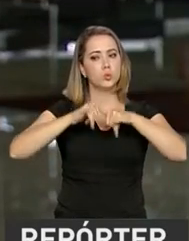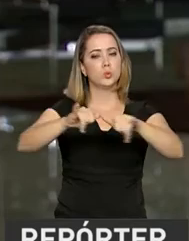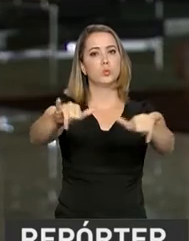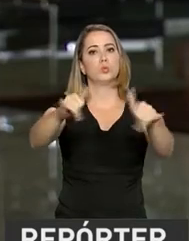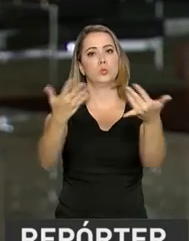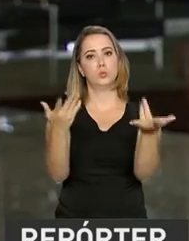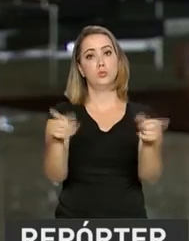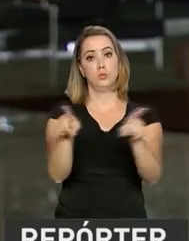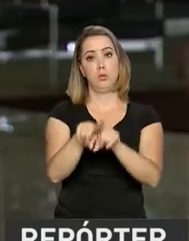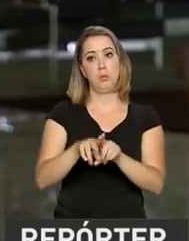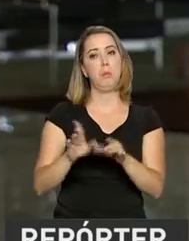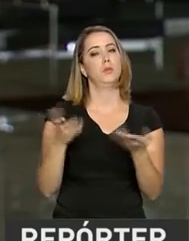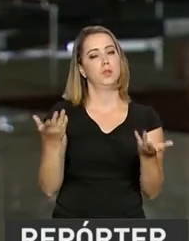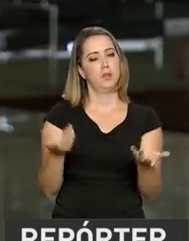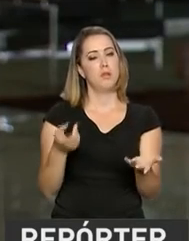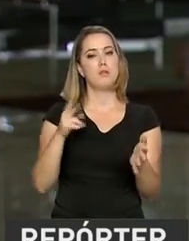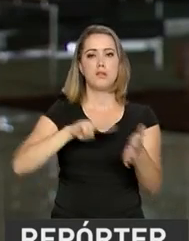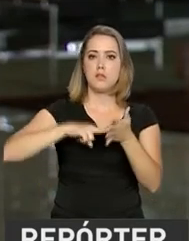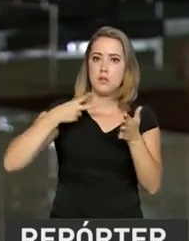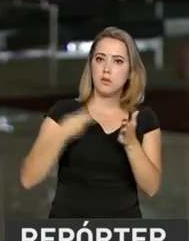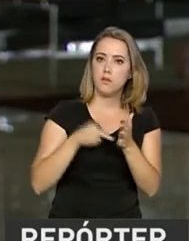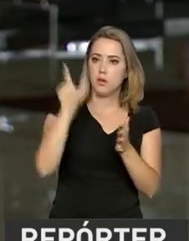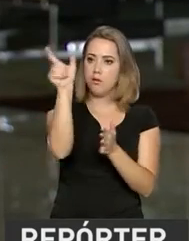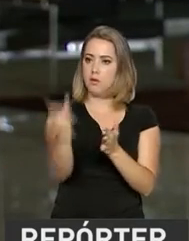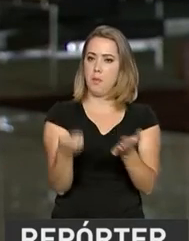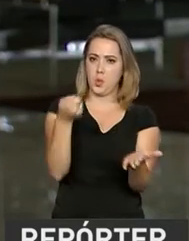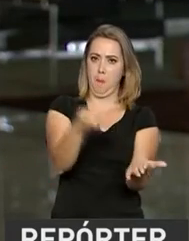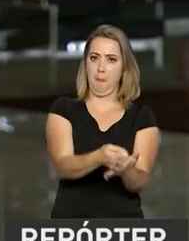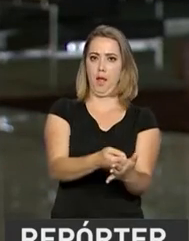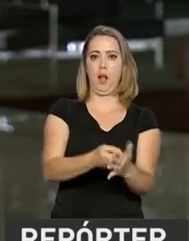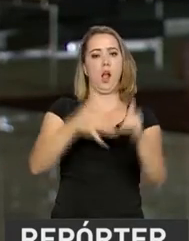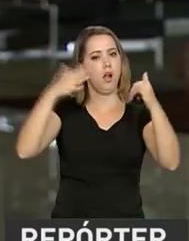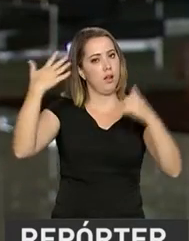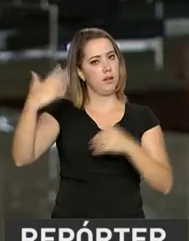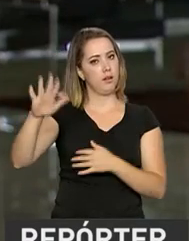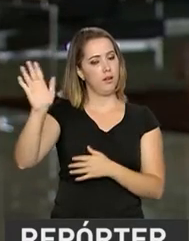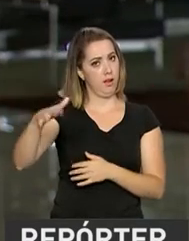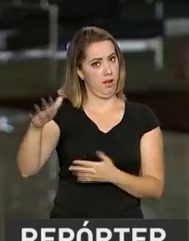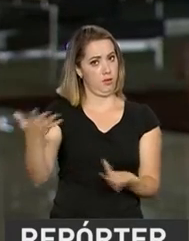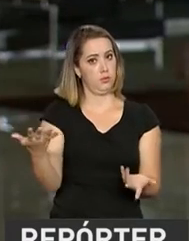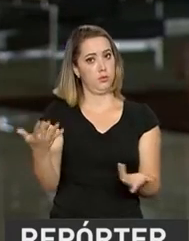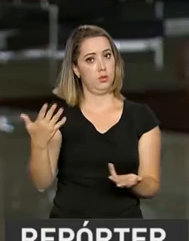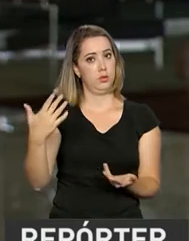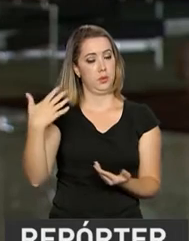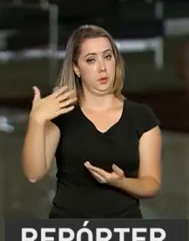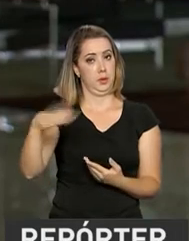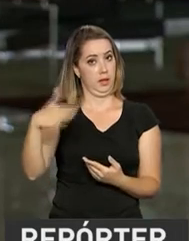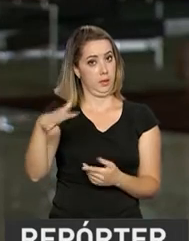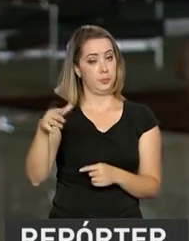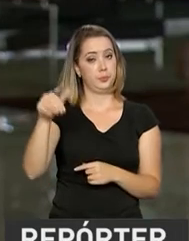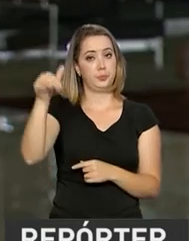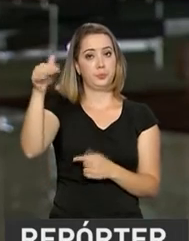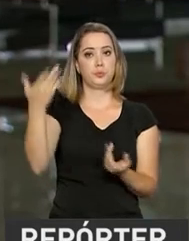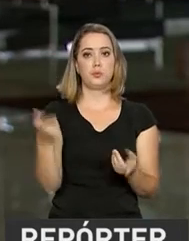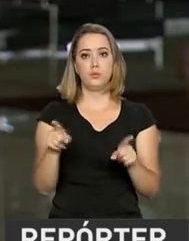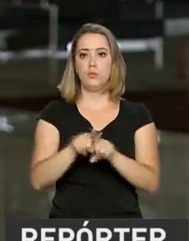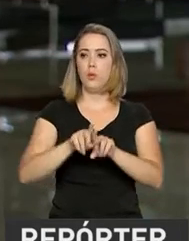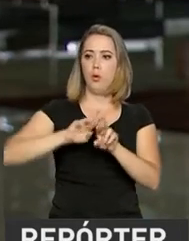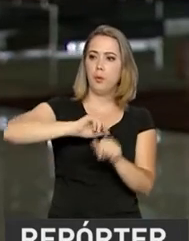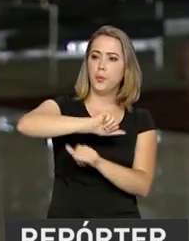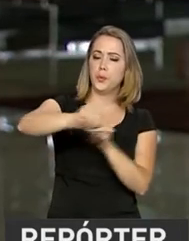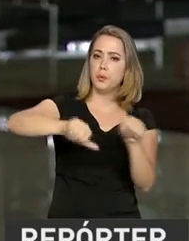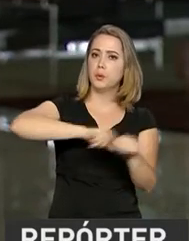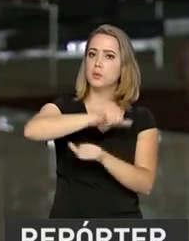mais caras ficam as contas de luz porque essas bandeiras elas acabam migrando mas como o